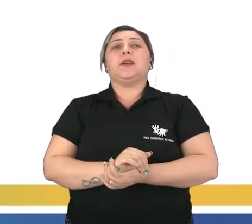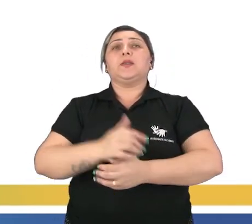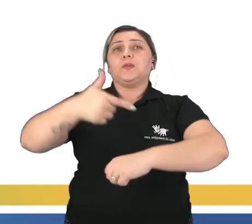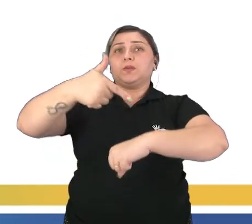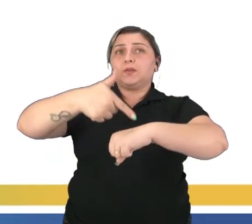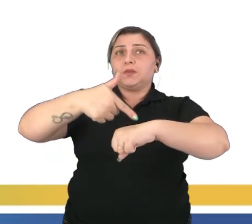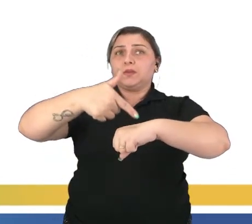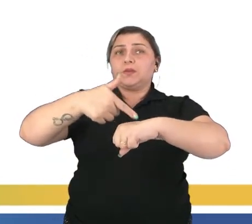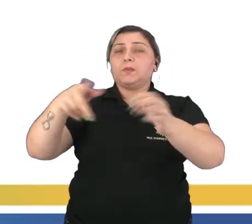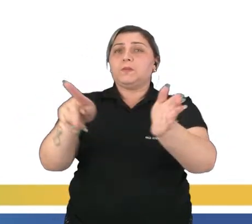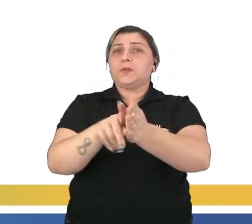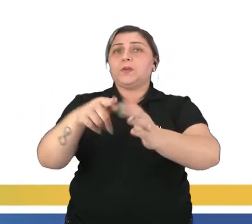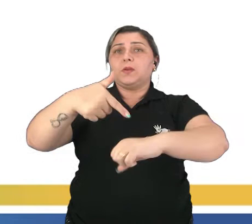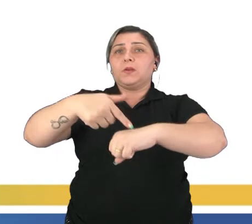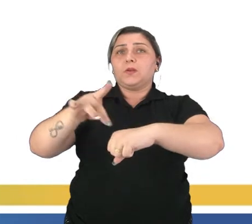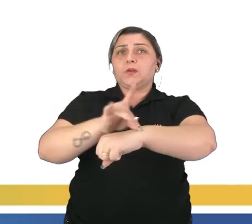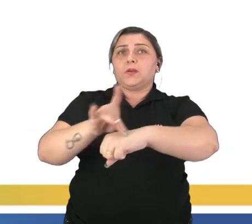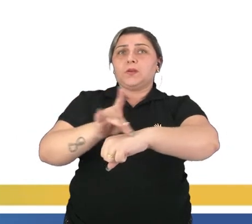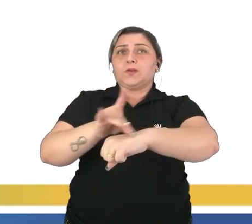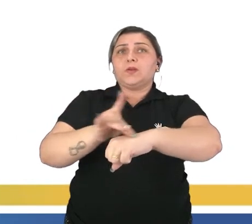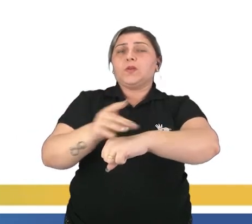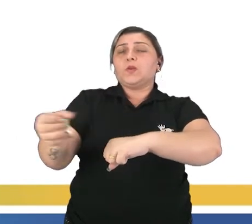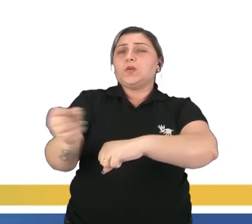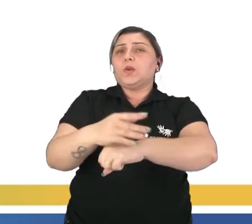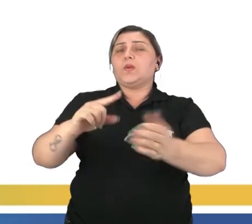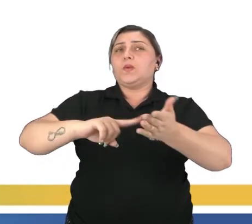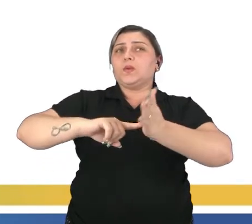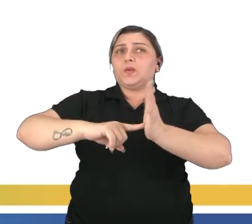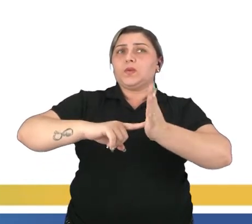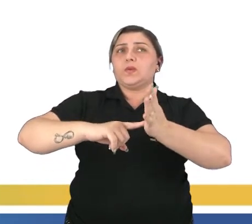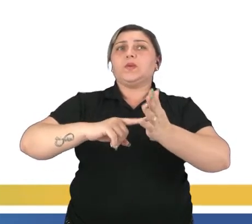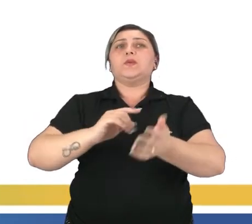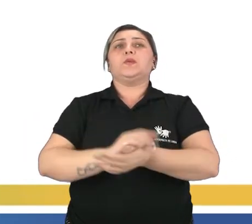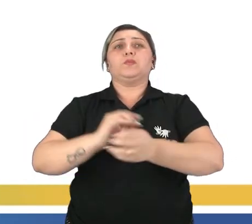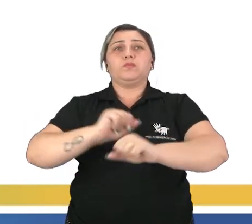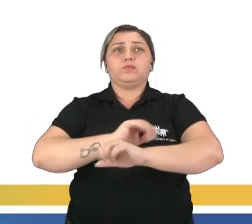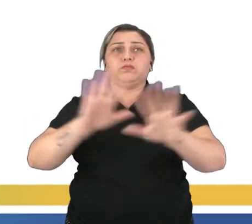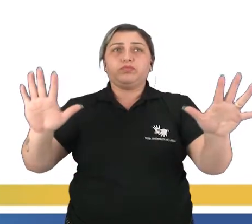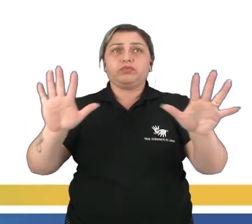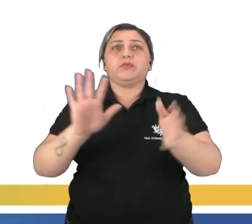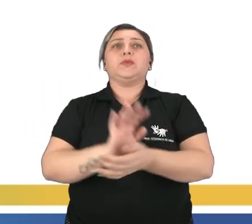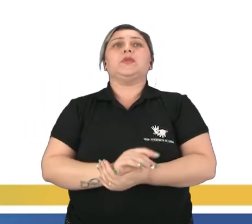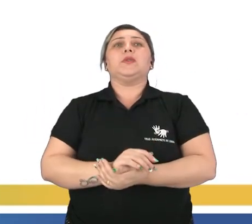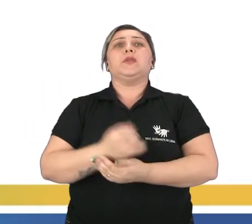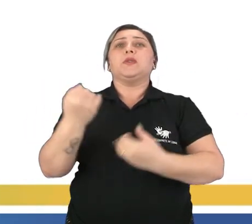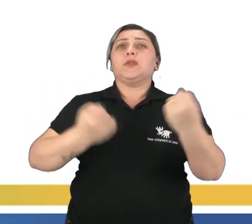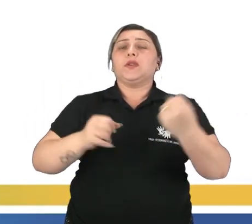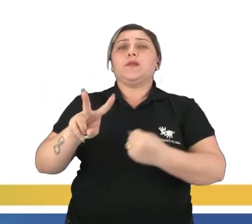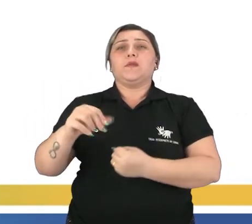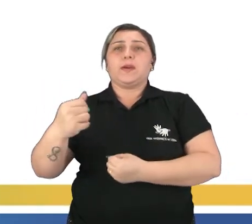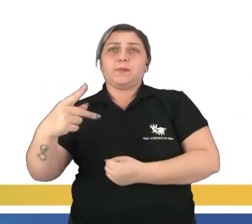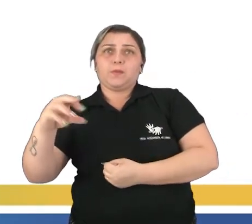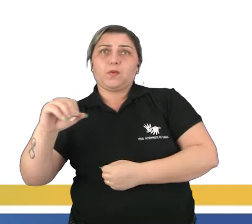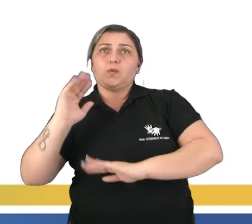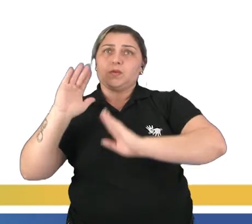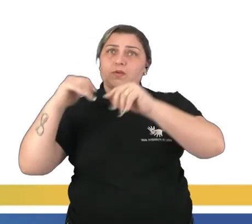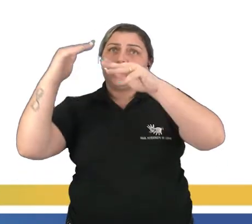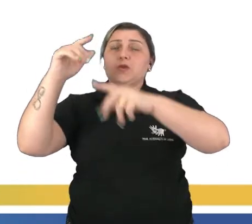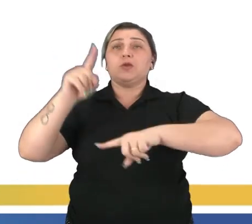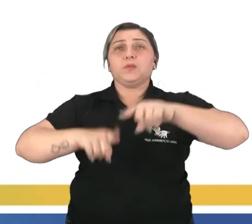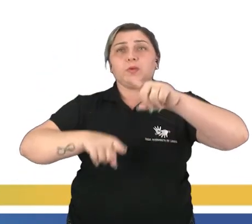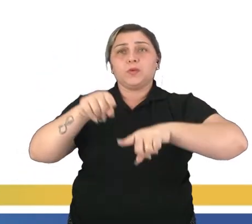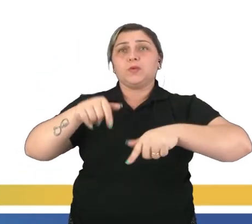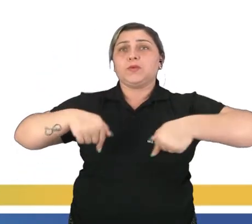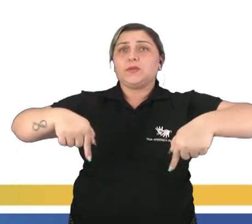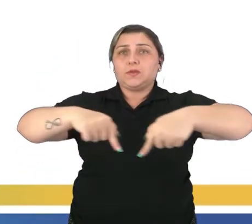combustíveis derivados do petróleo, a inovação do motor, a explosão da locomotiva a vapor e o desenvolvimento de